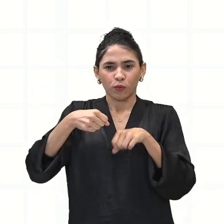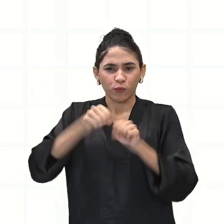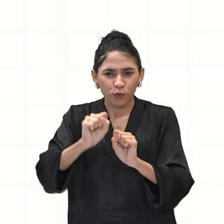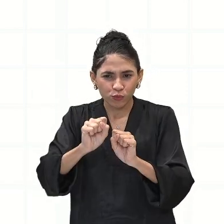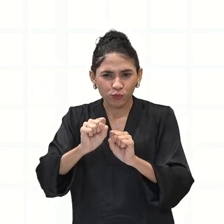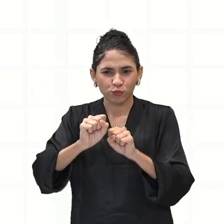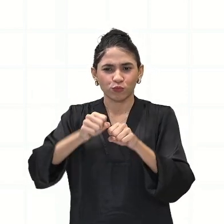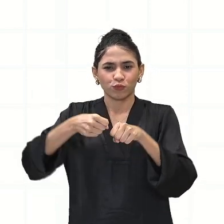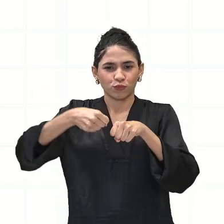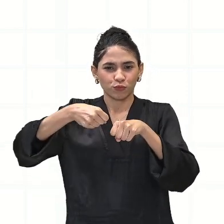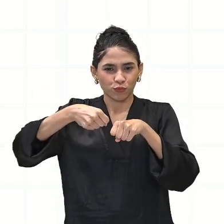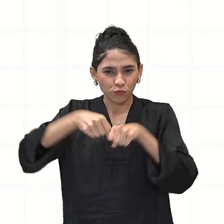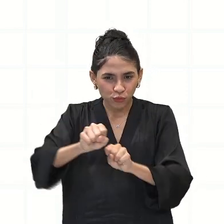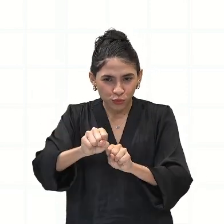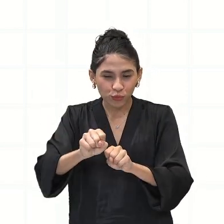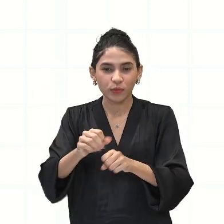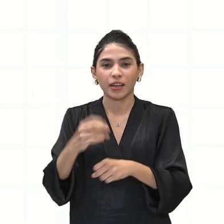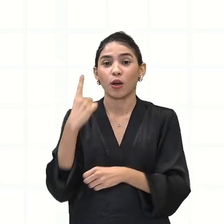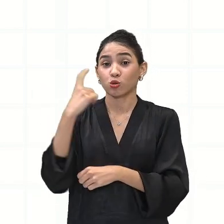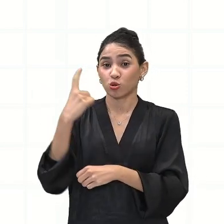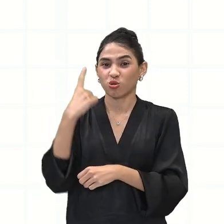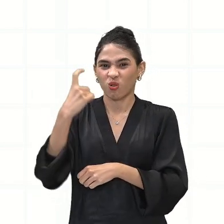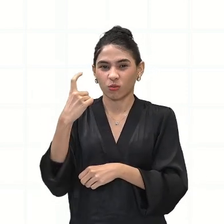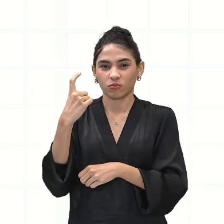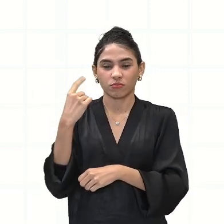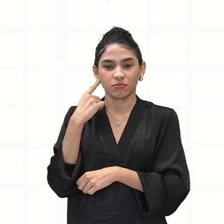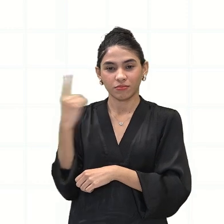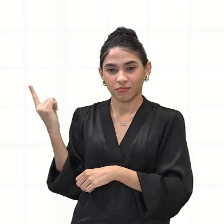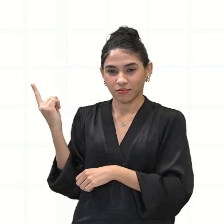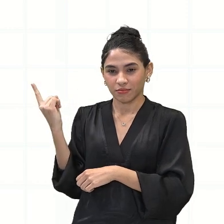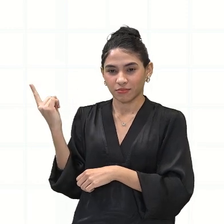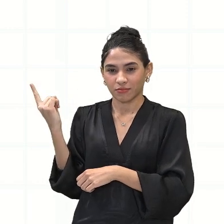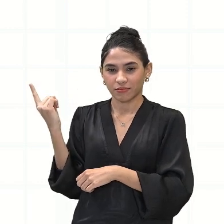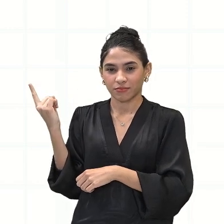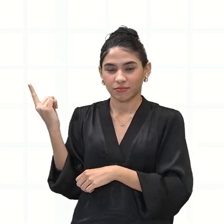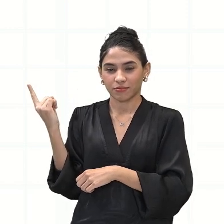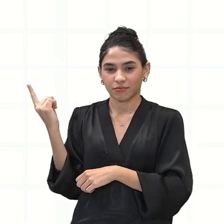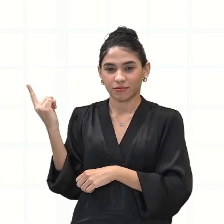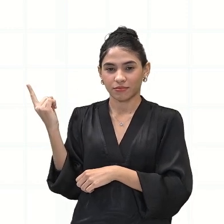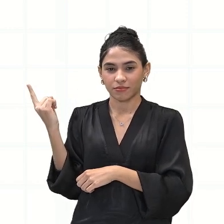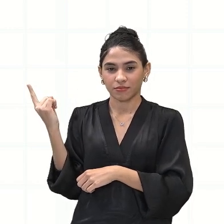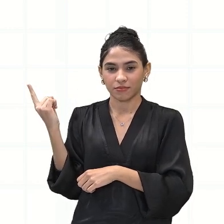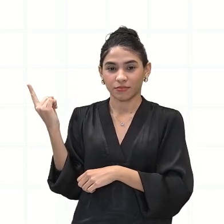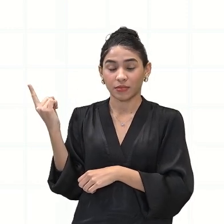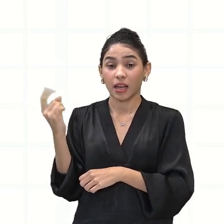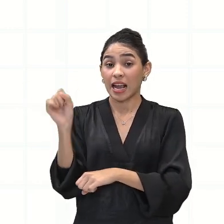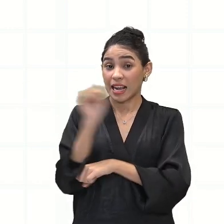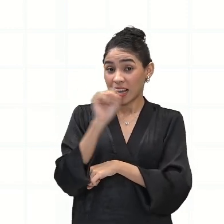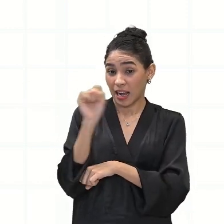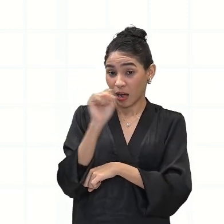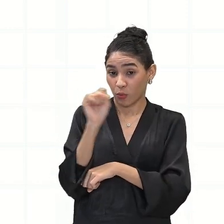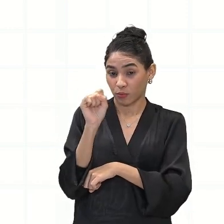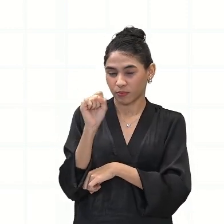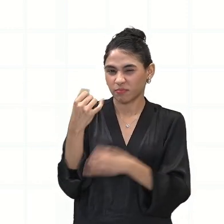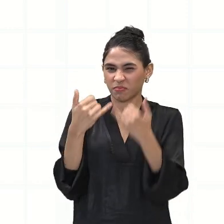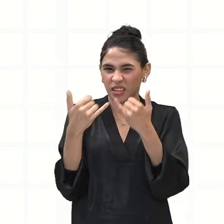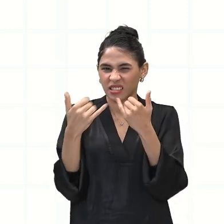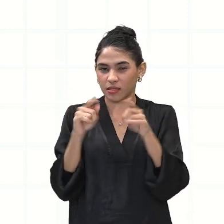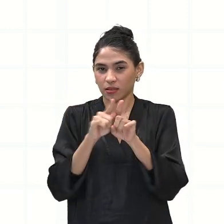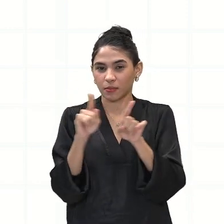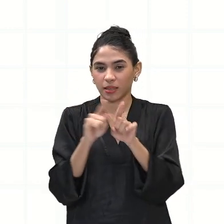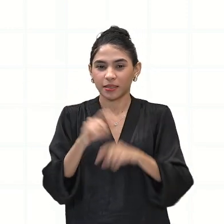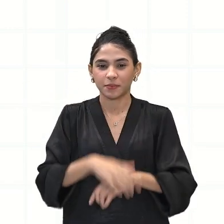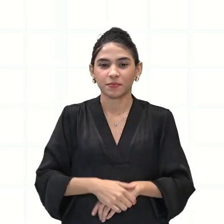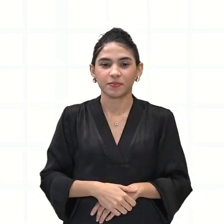se eu estivesse tentando reproduzir o som que o motor daquele carro faz. É bastante